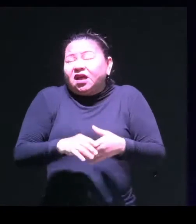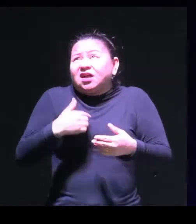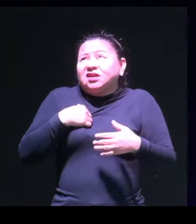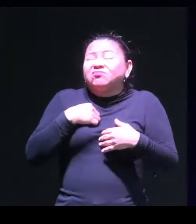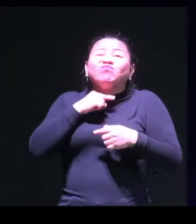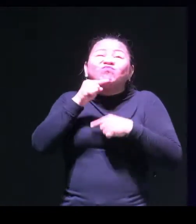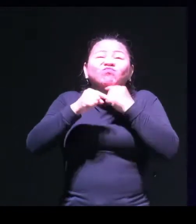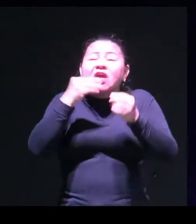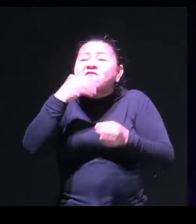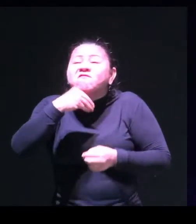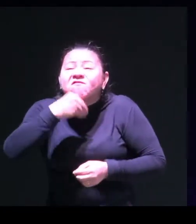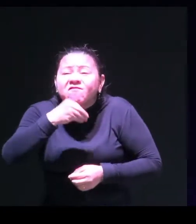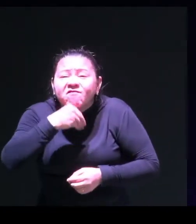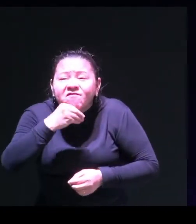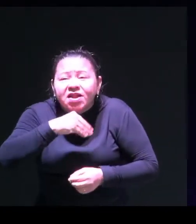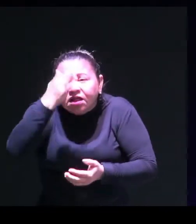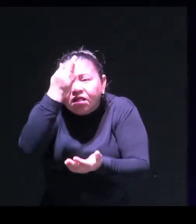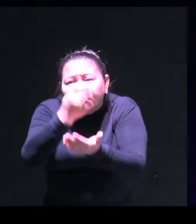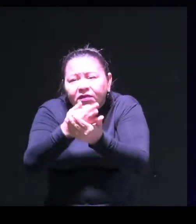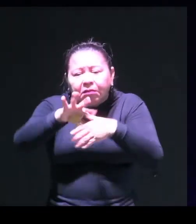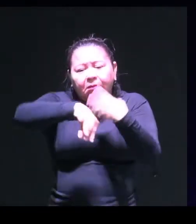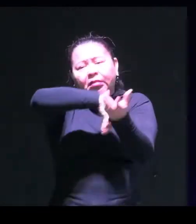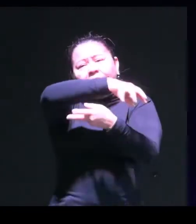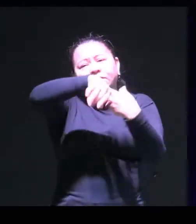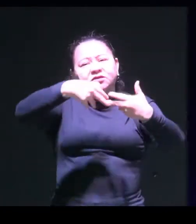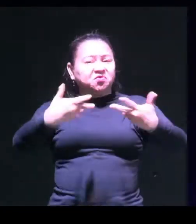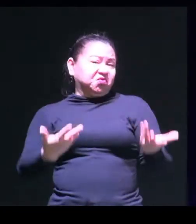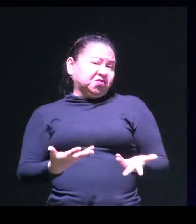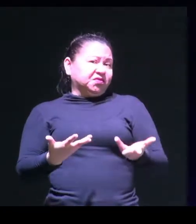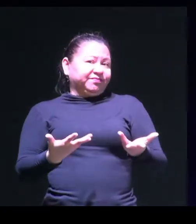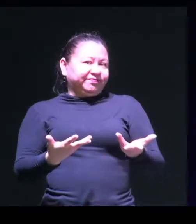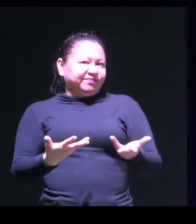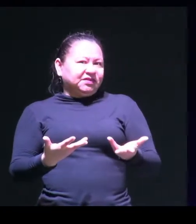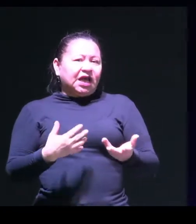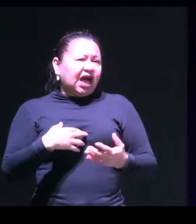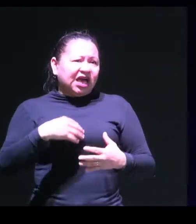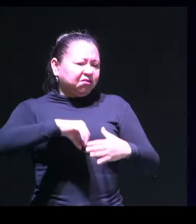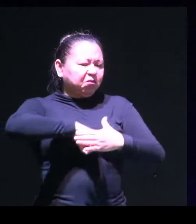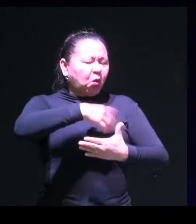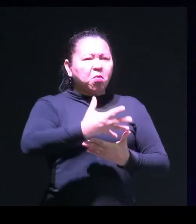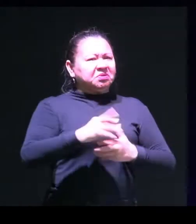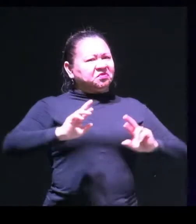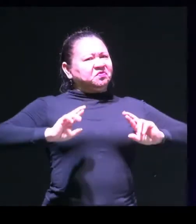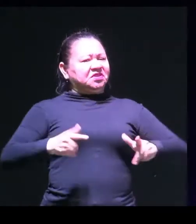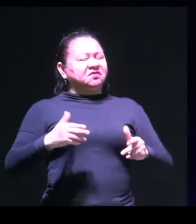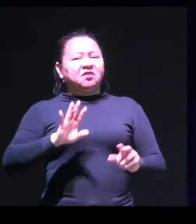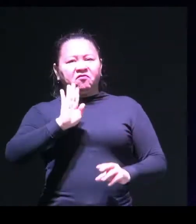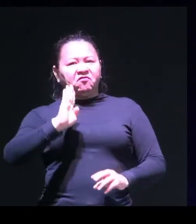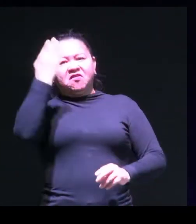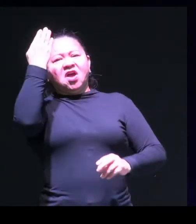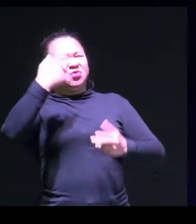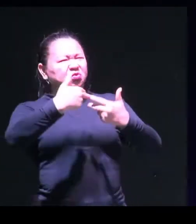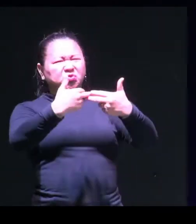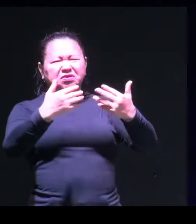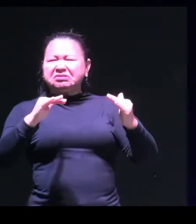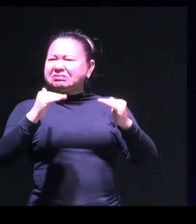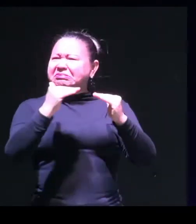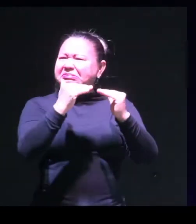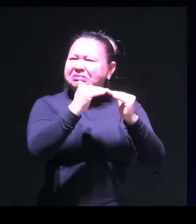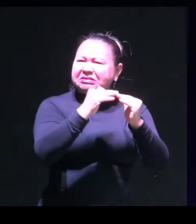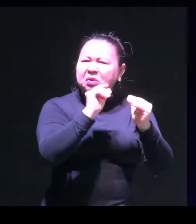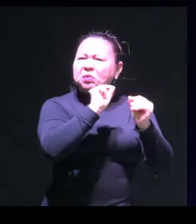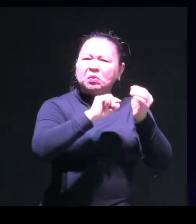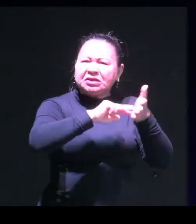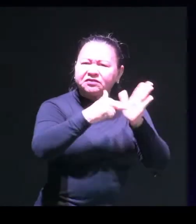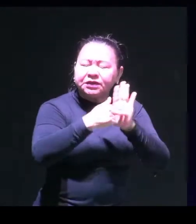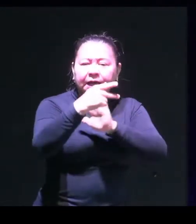o evangelho genuíno, começar a misturar as coisas, desvio de conduta, falsas doutrinas, tudo isso tem a ver com apostasia, porque